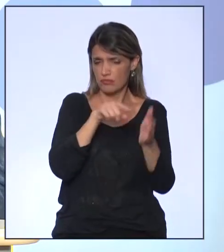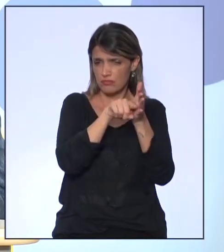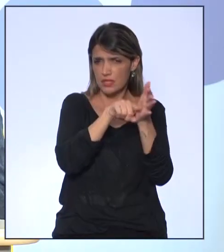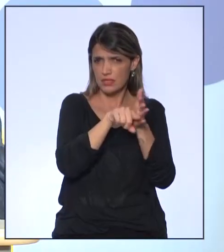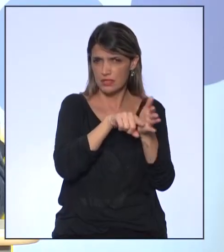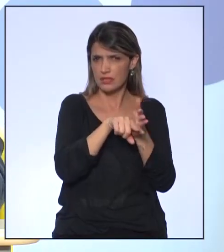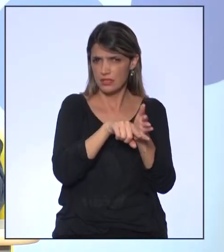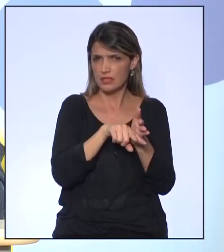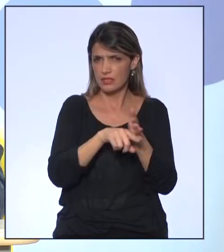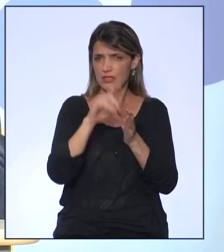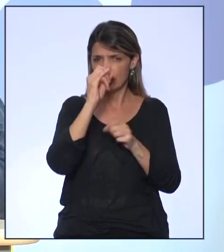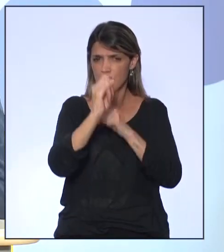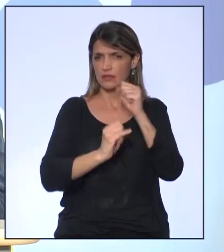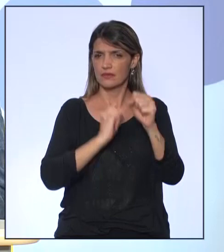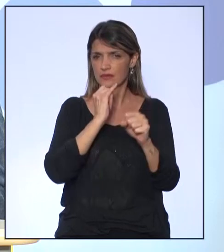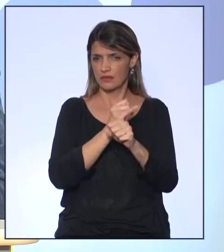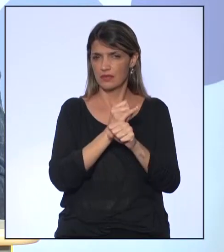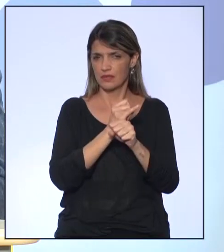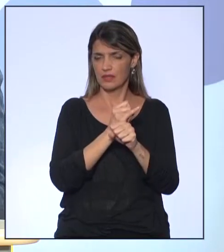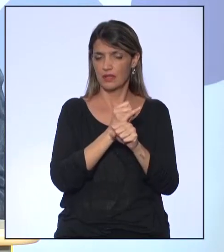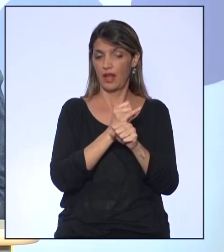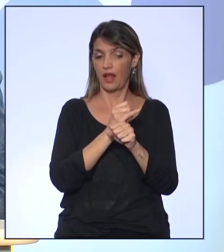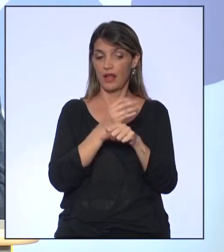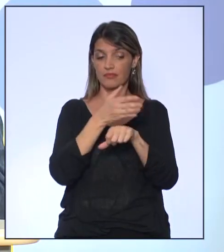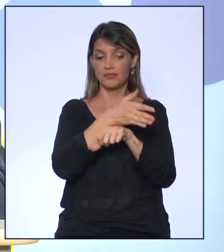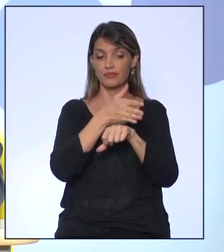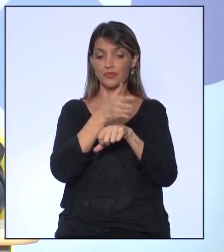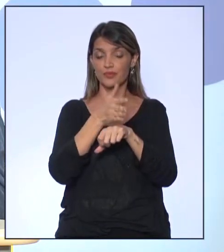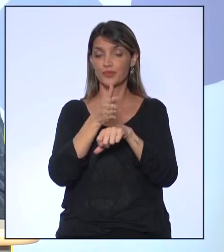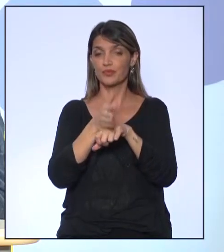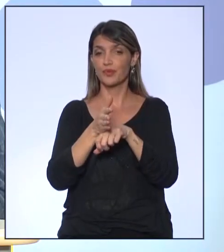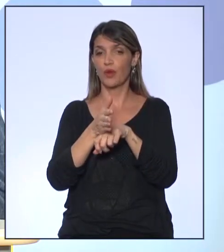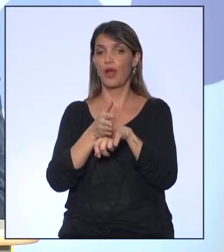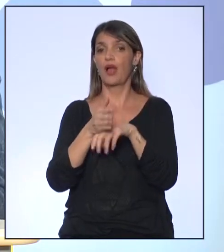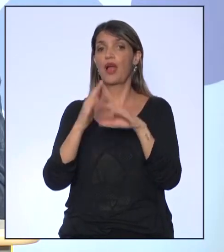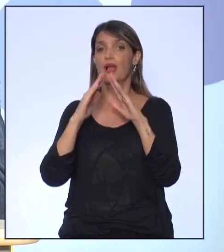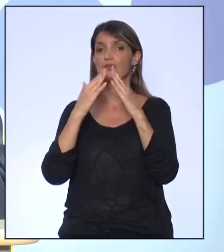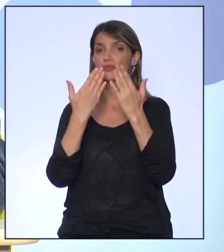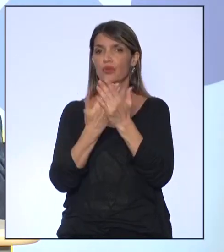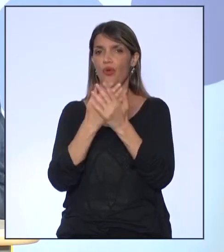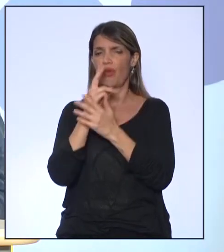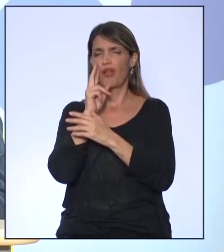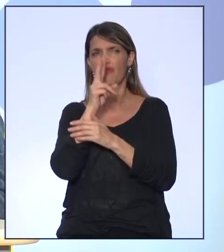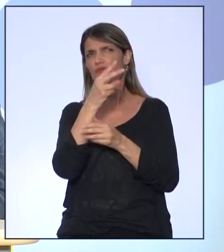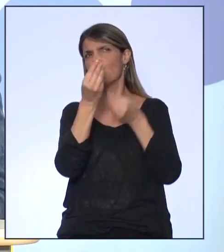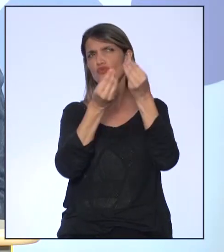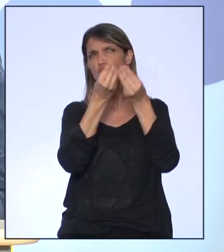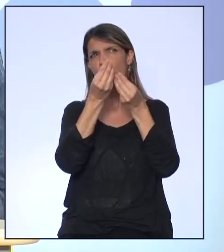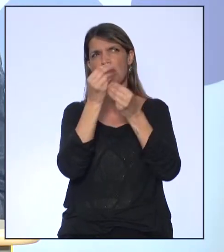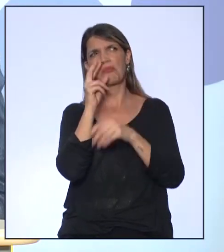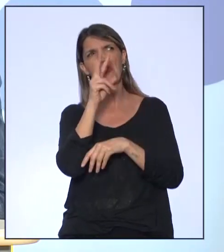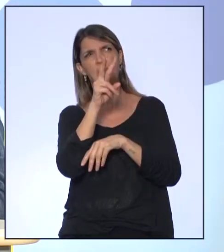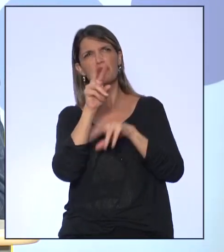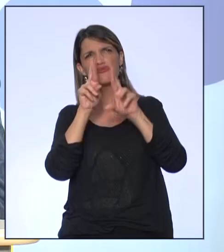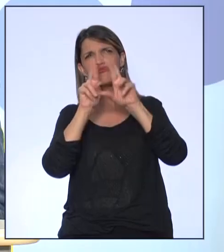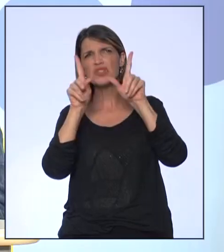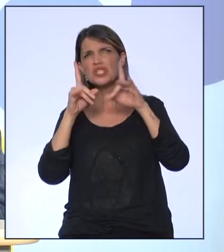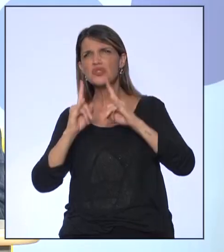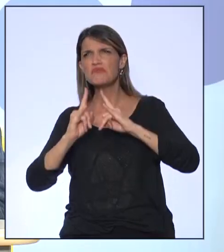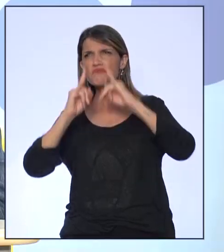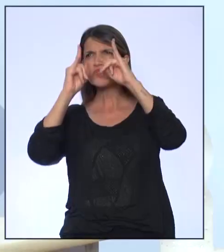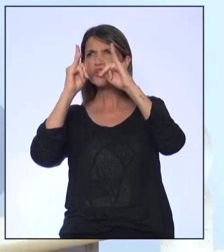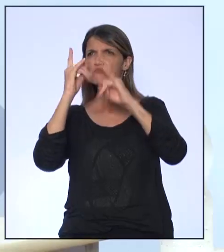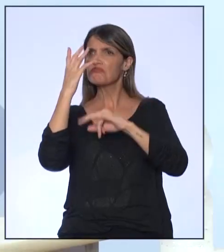na internet, nas páginas dessas escolas e observar o estilo arquitetônico delas, né, como elas são diferenciadas. São prédios